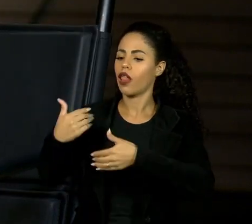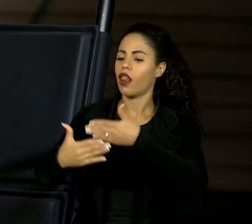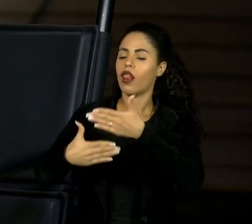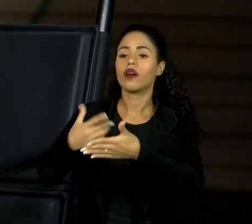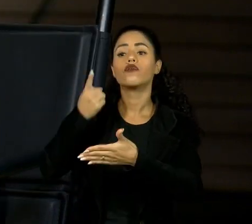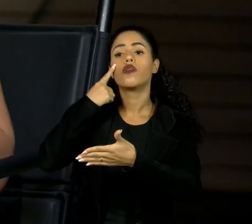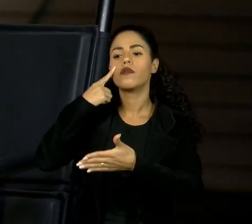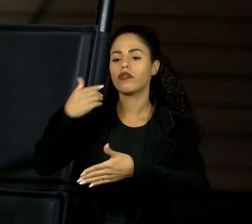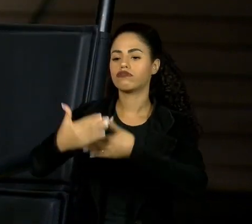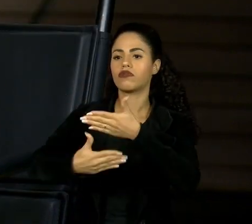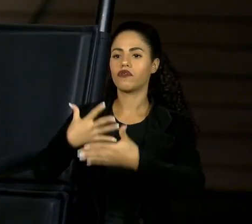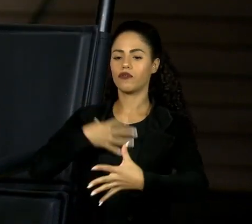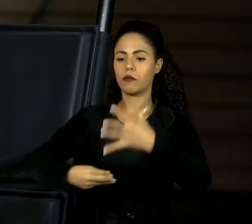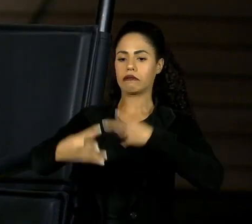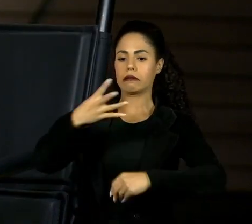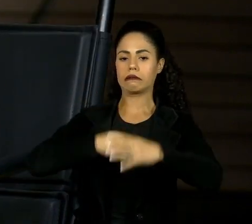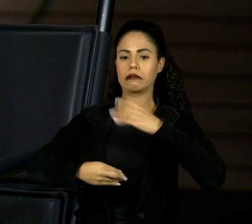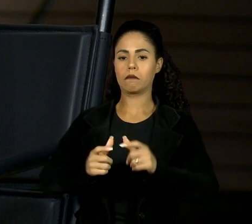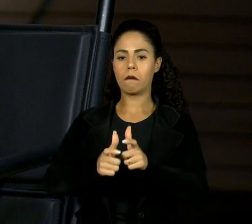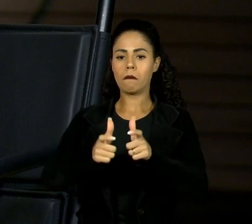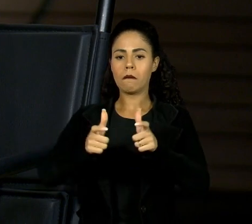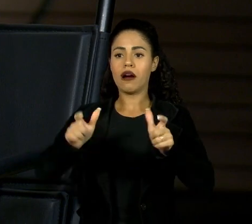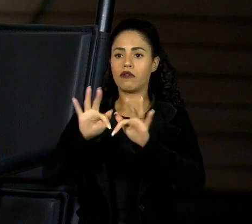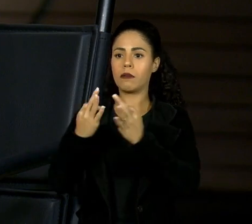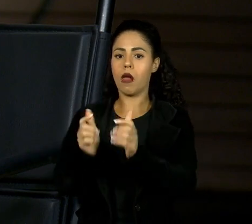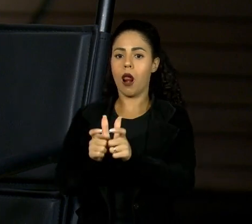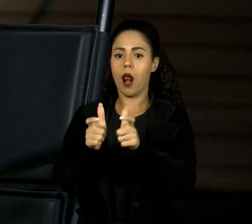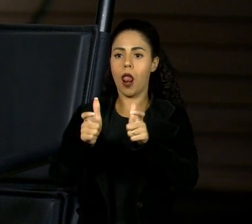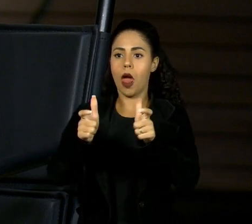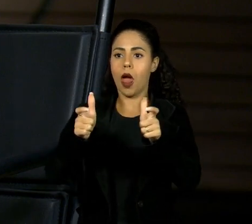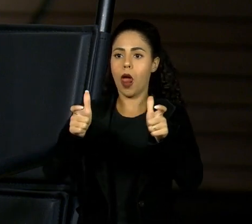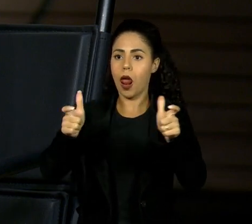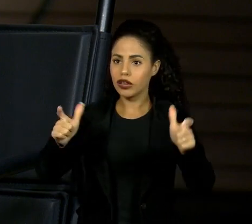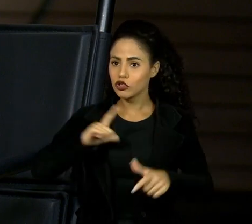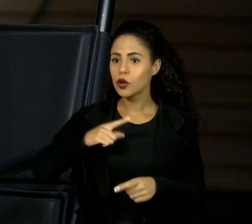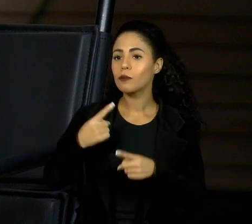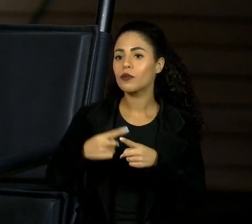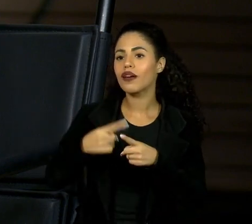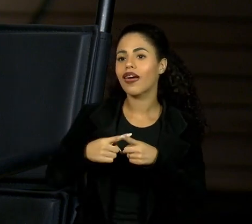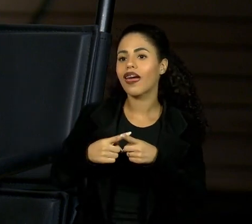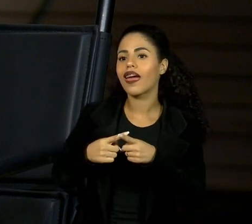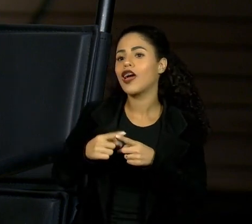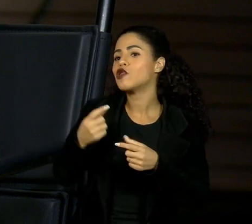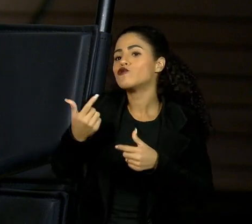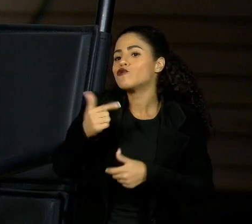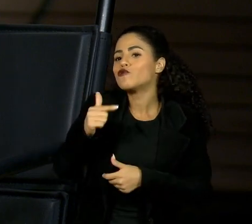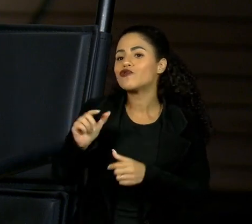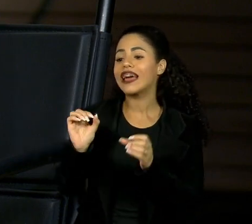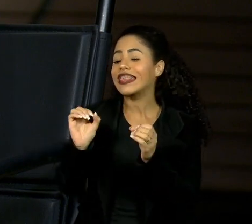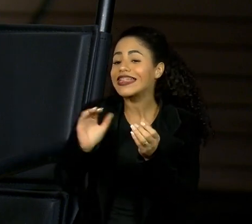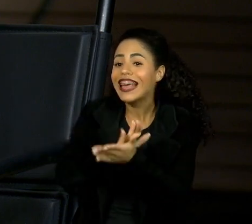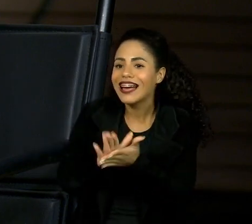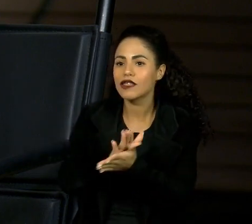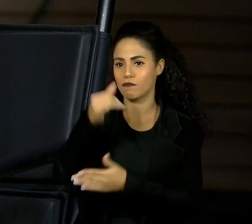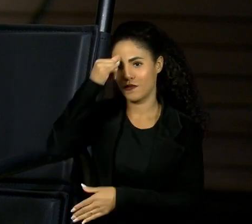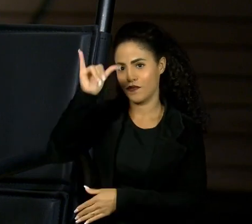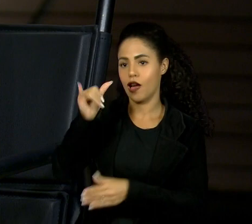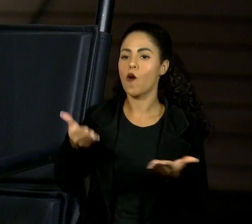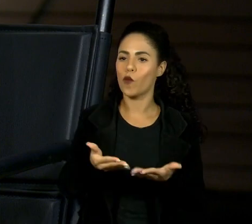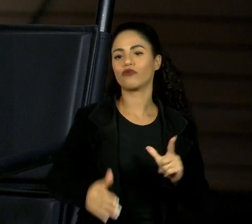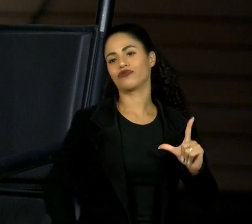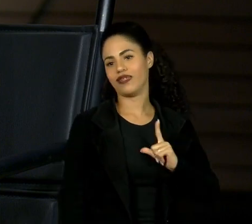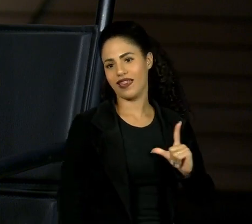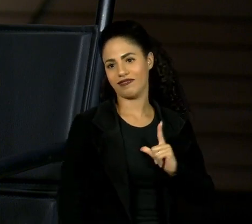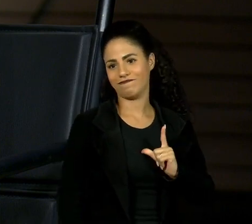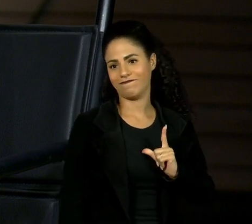quantos filhos essa mulher queria ter. Então, ao invés de ter vários filhos porque não tinha método muito eficaz, a pílula trouxe esse poder. Agora mudou um pouquinho.